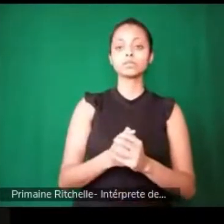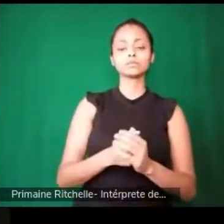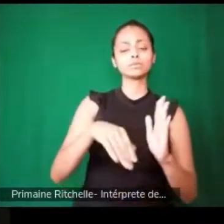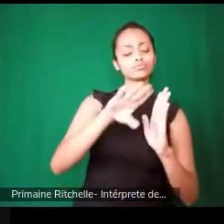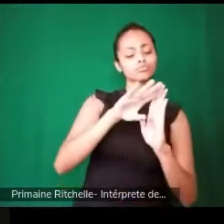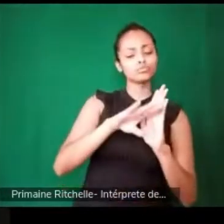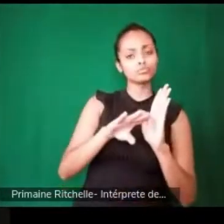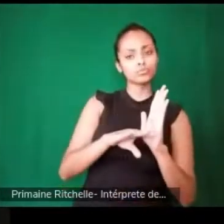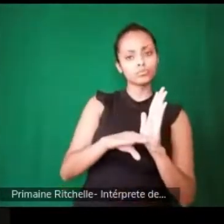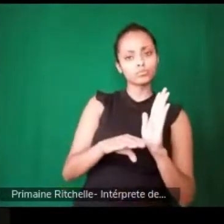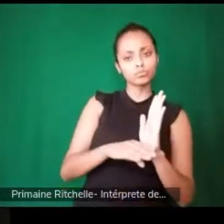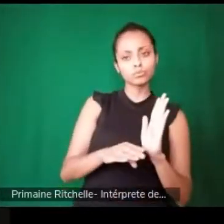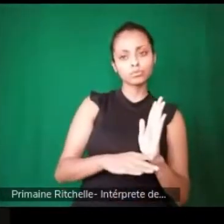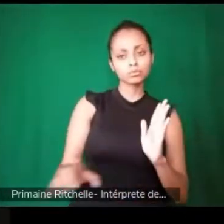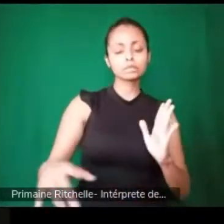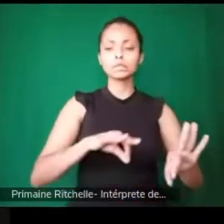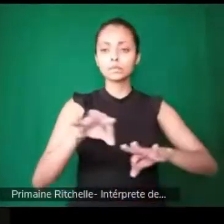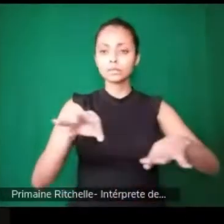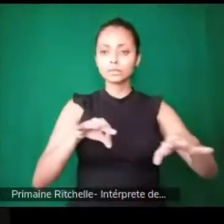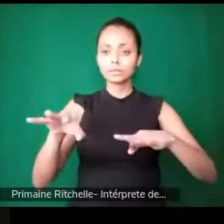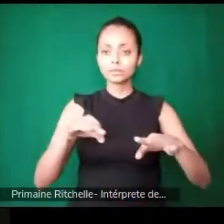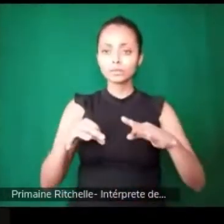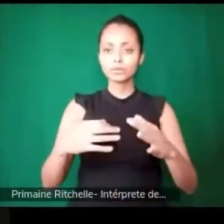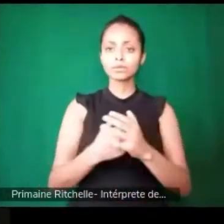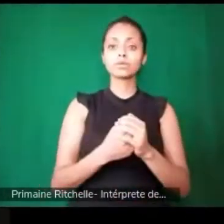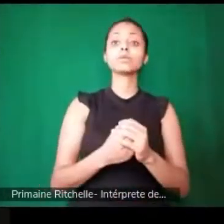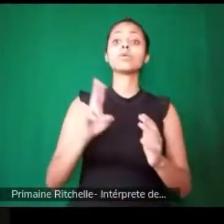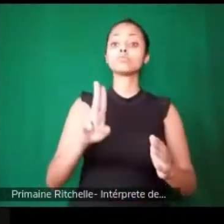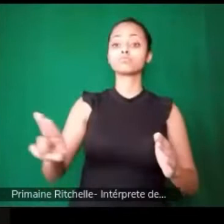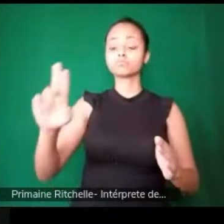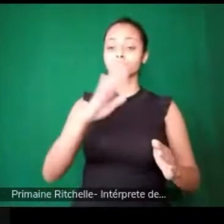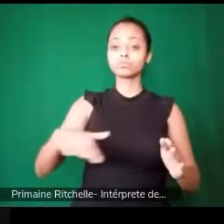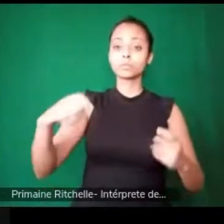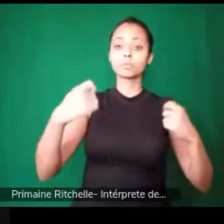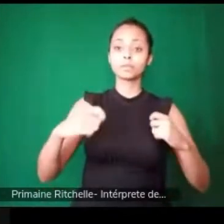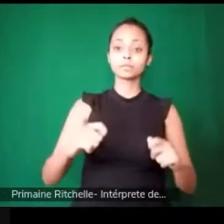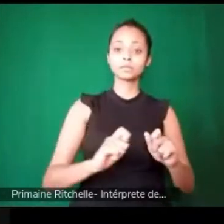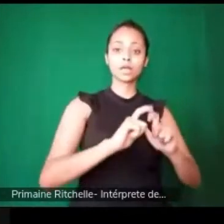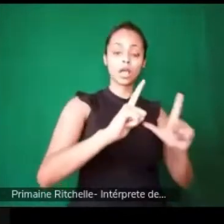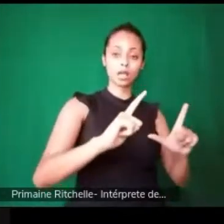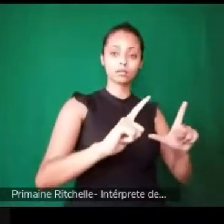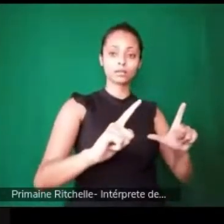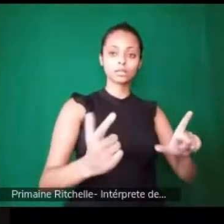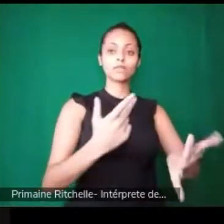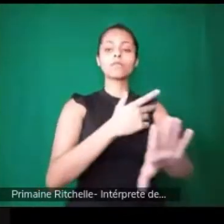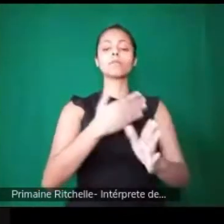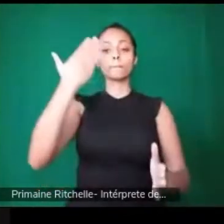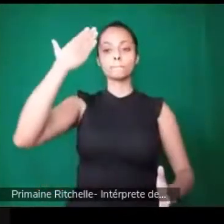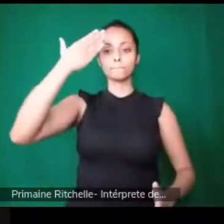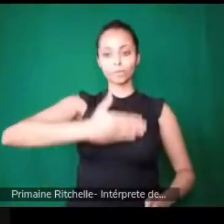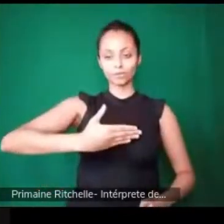cada gestão das unidades, né, os usuários deverão apresentar o passaporte vacinal, né, para poder